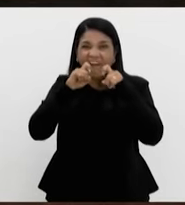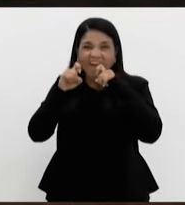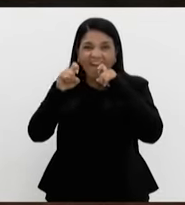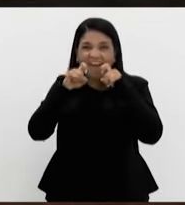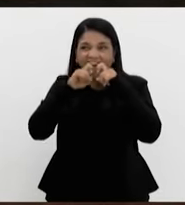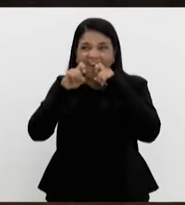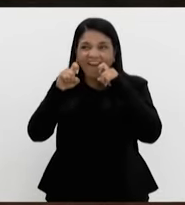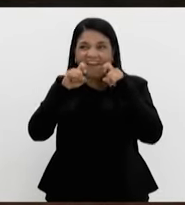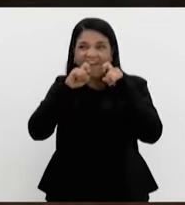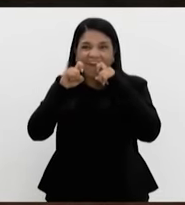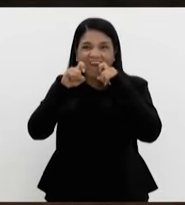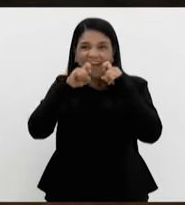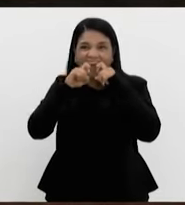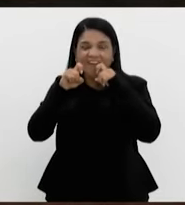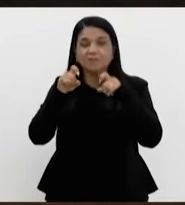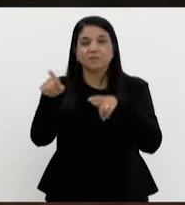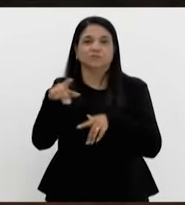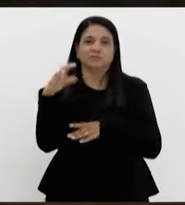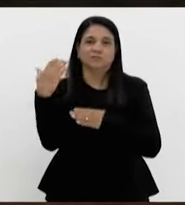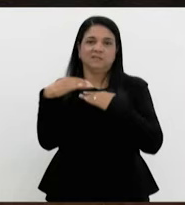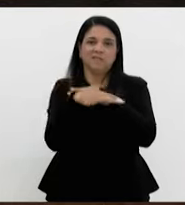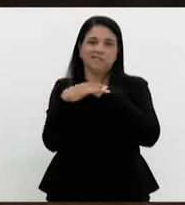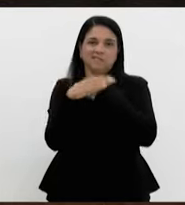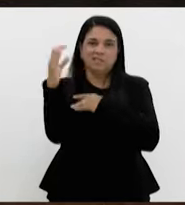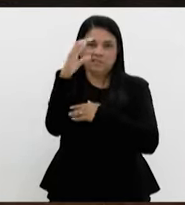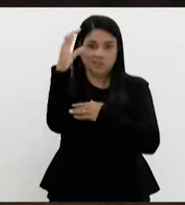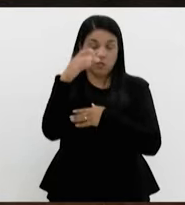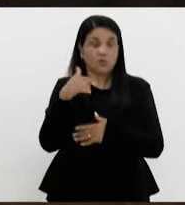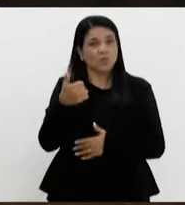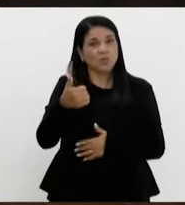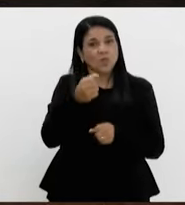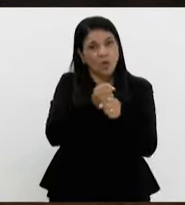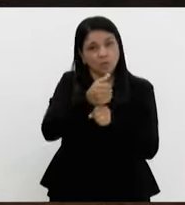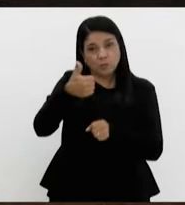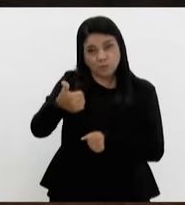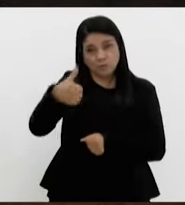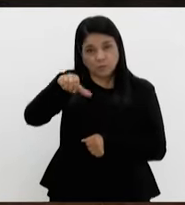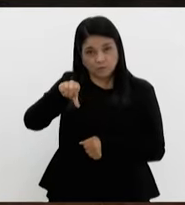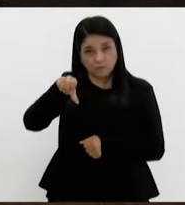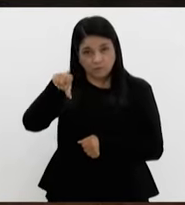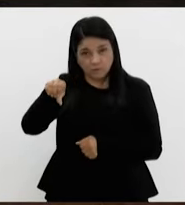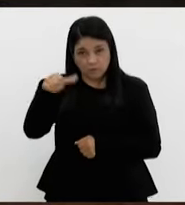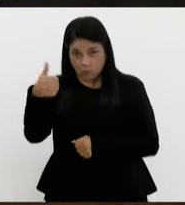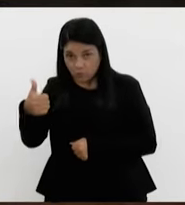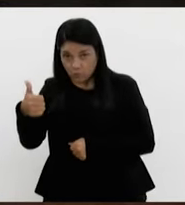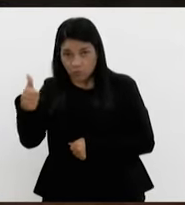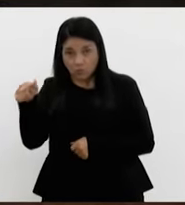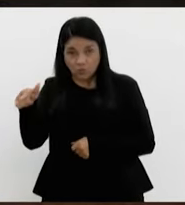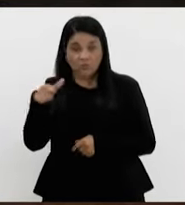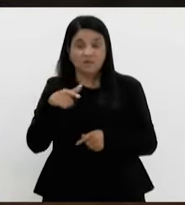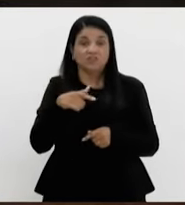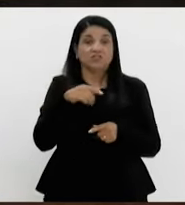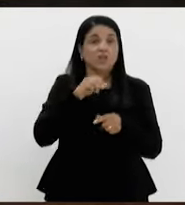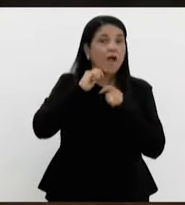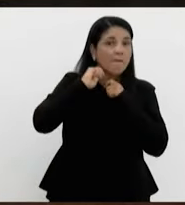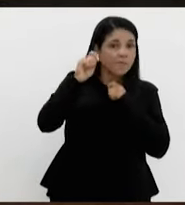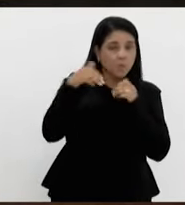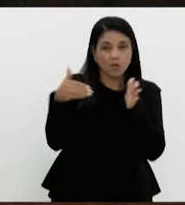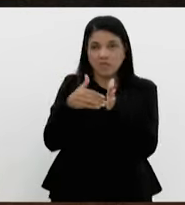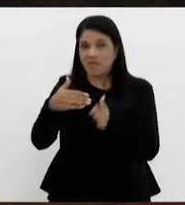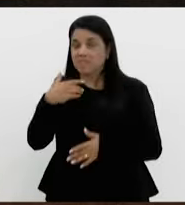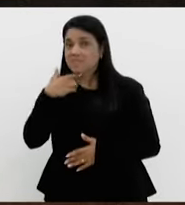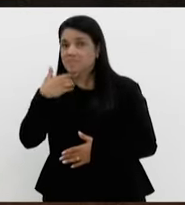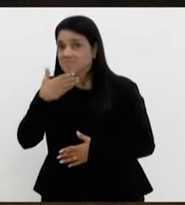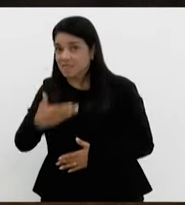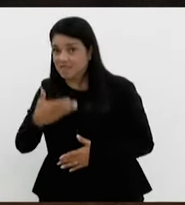Ele é conhecido como Vampiro de Niterói, que no ano de 91, de abril a dezembro de 91, ele matou 13 crianças